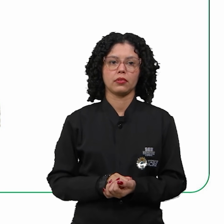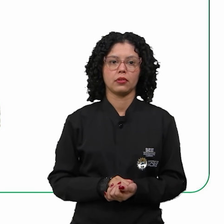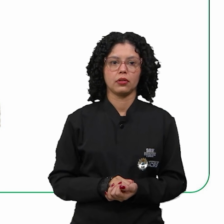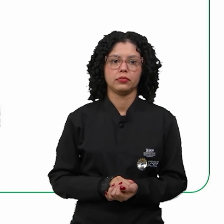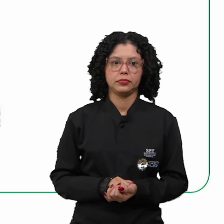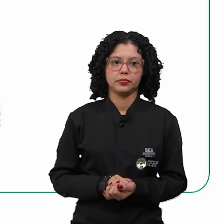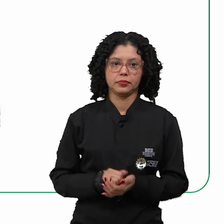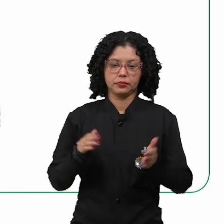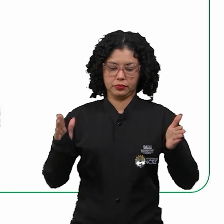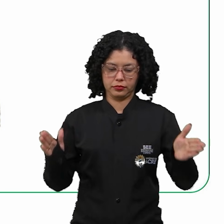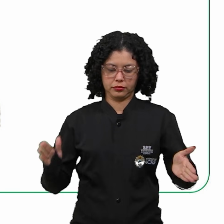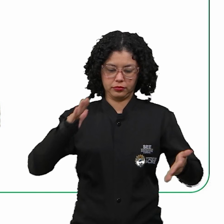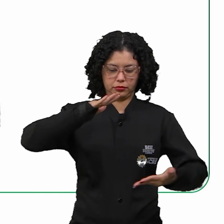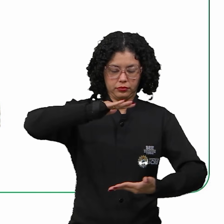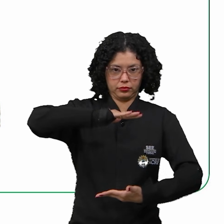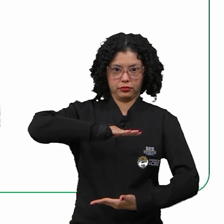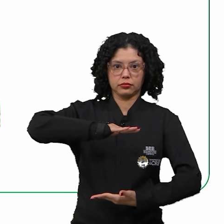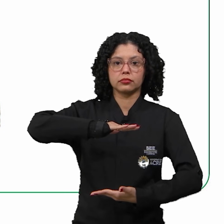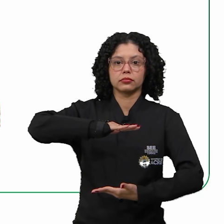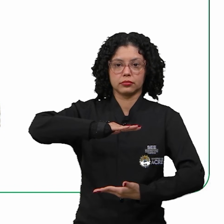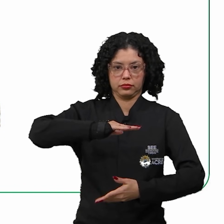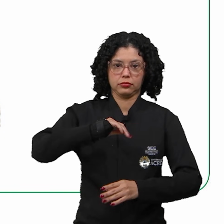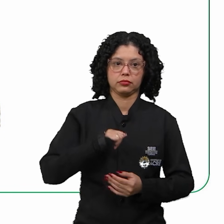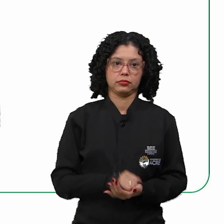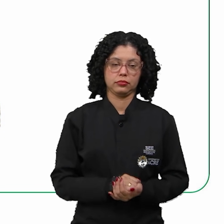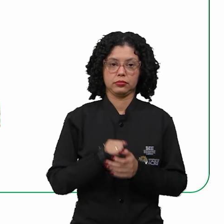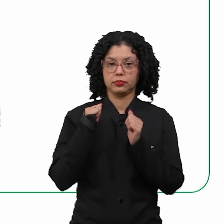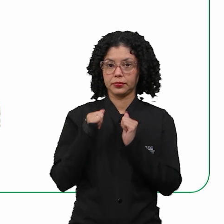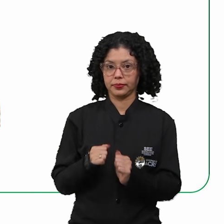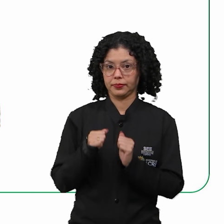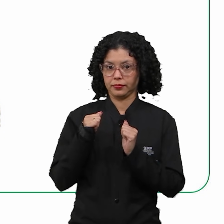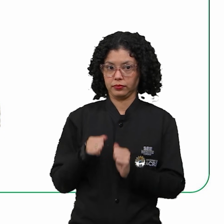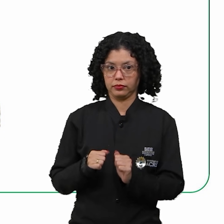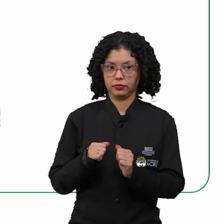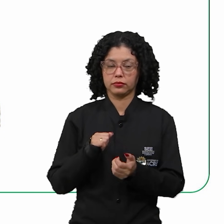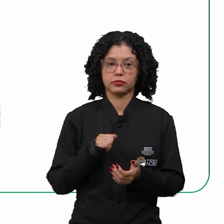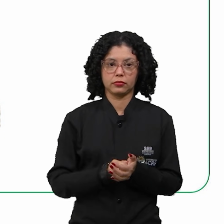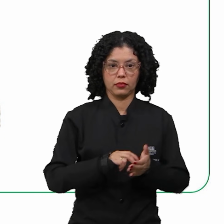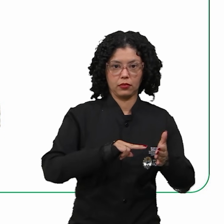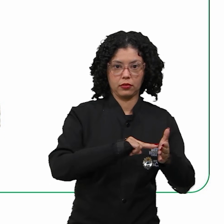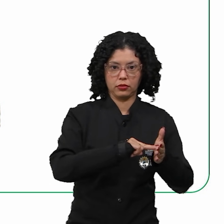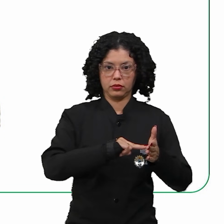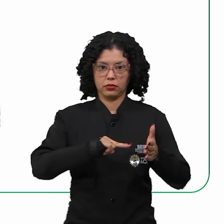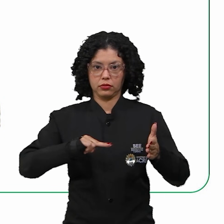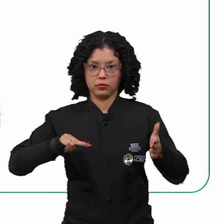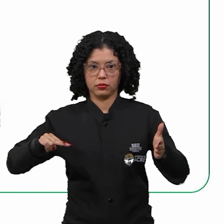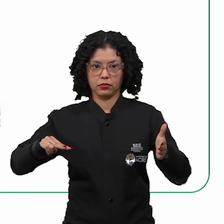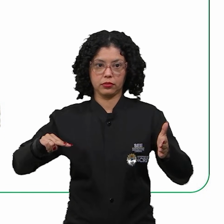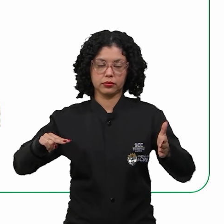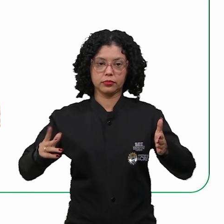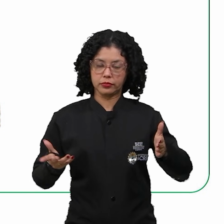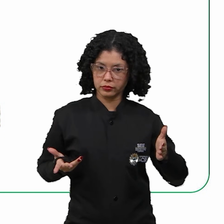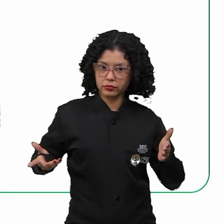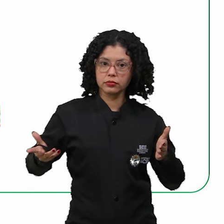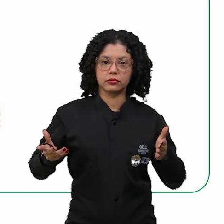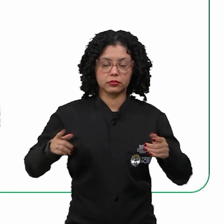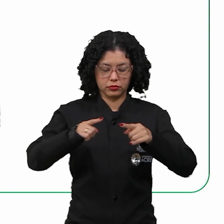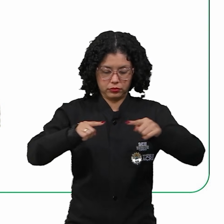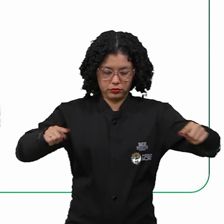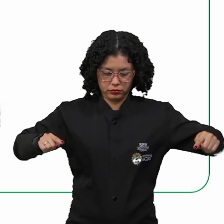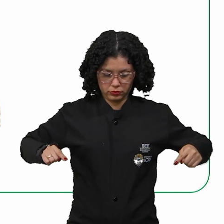O paralelepípedo, como eu falei aqui, ele pode ser um prisma de base quadrada ou base